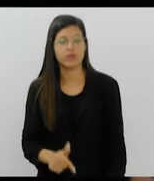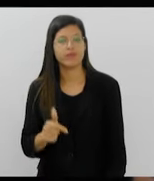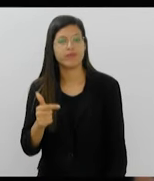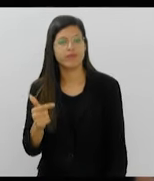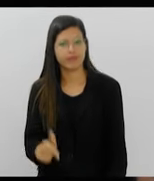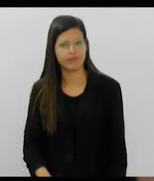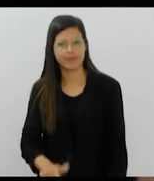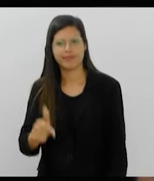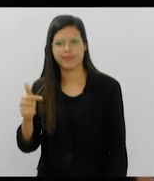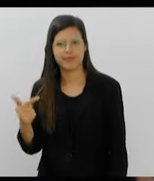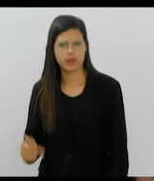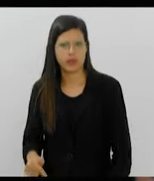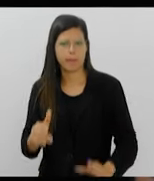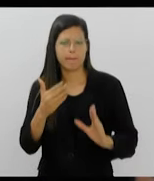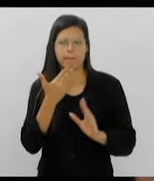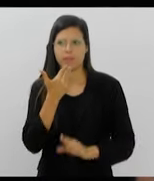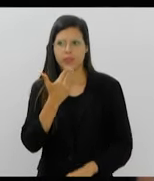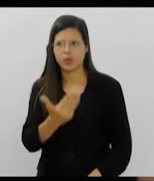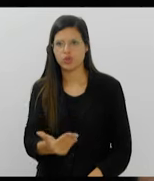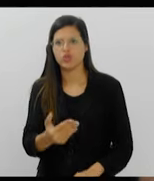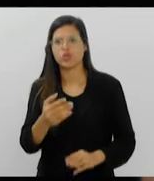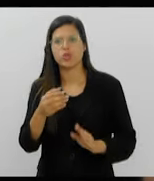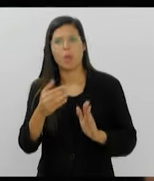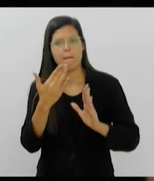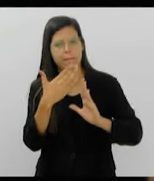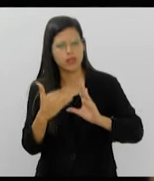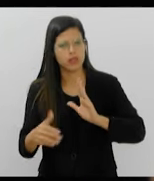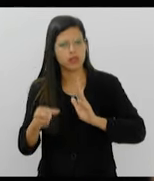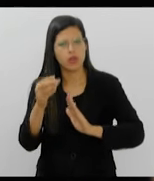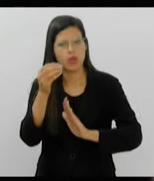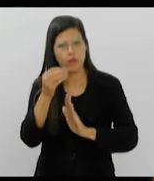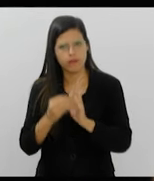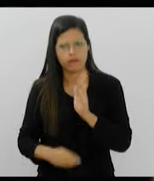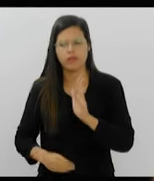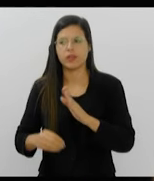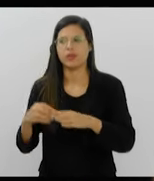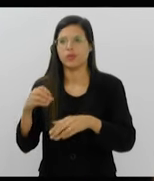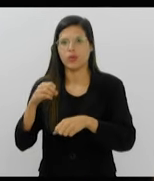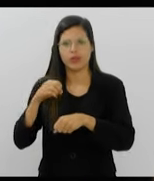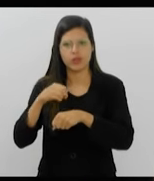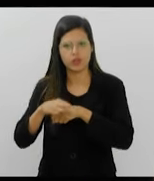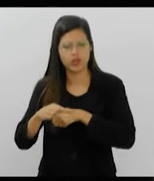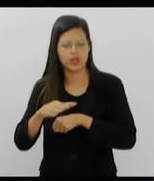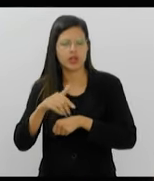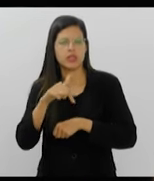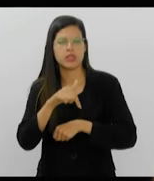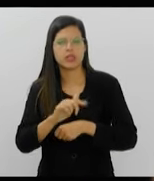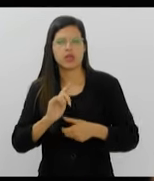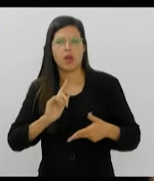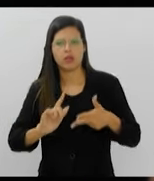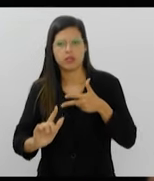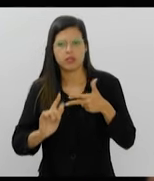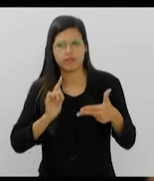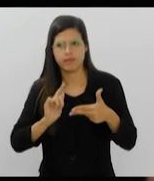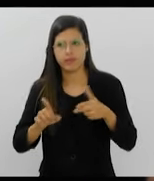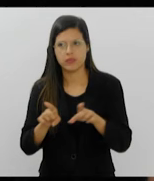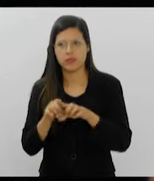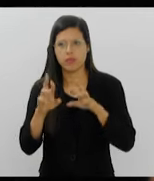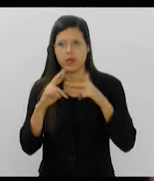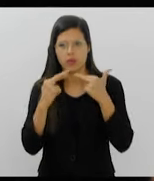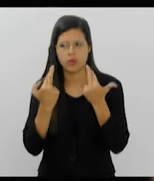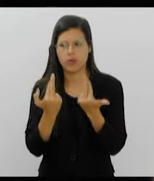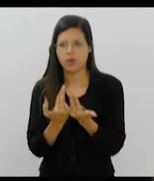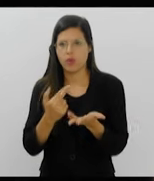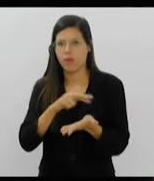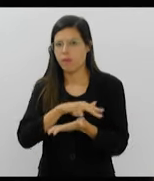através de encaminhamento de ofícios, indicação, reunião com os diversos